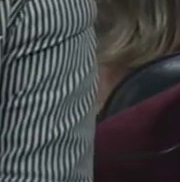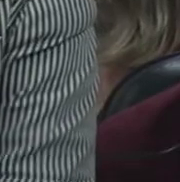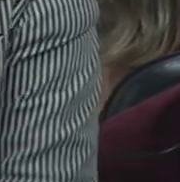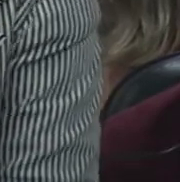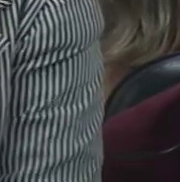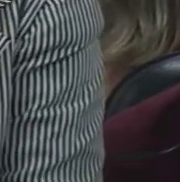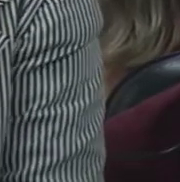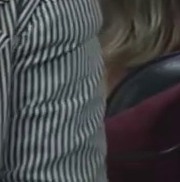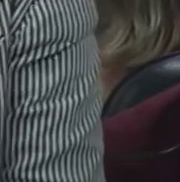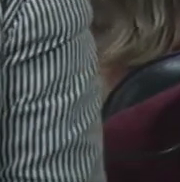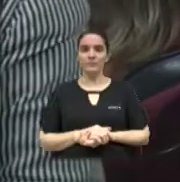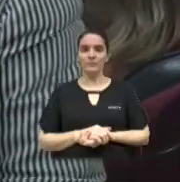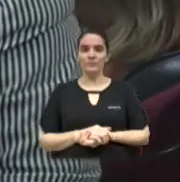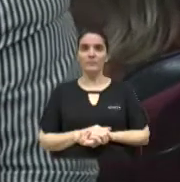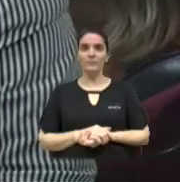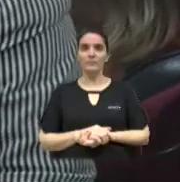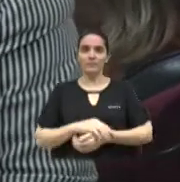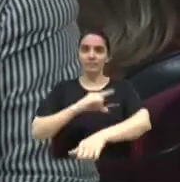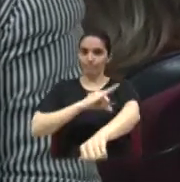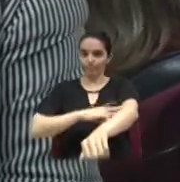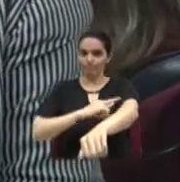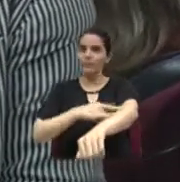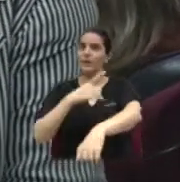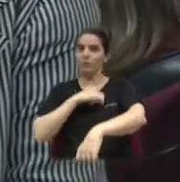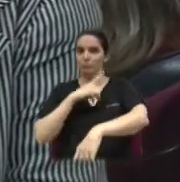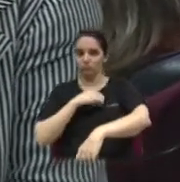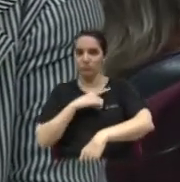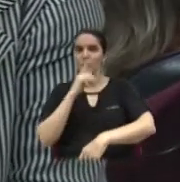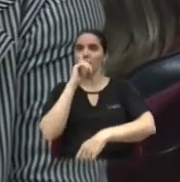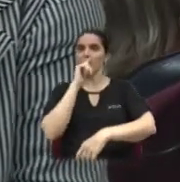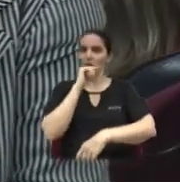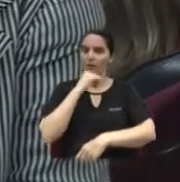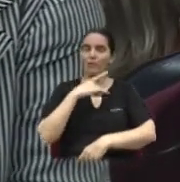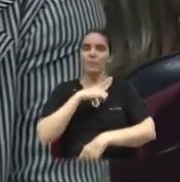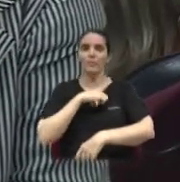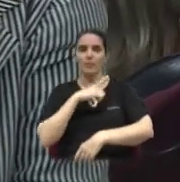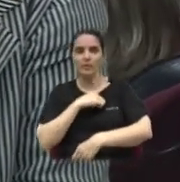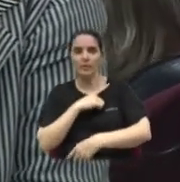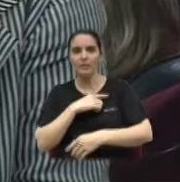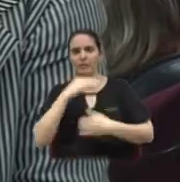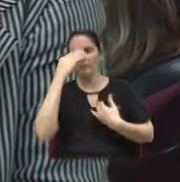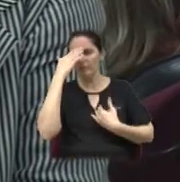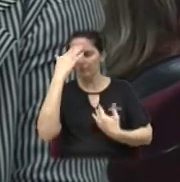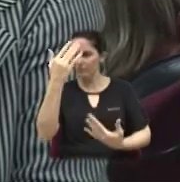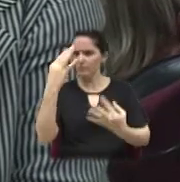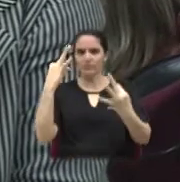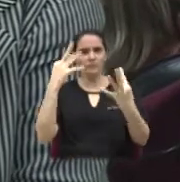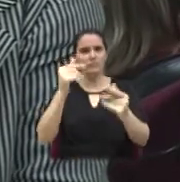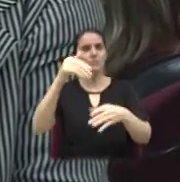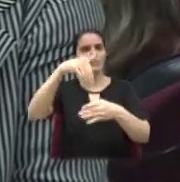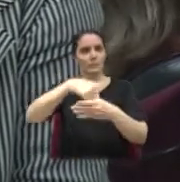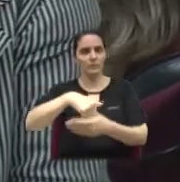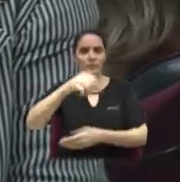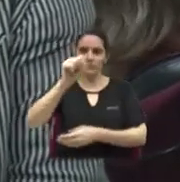água. Então, senhor presidente, quero agradecer a todos que votaram favorável a essa moção